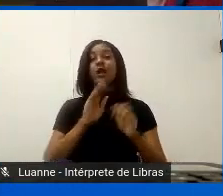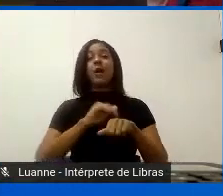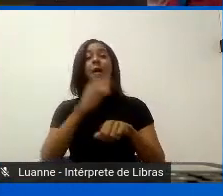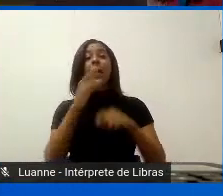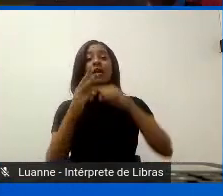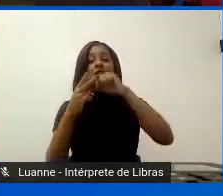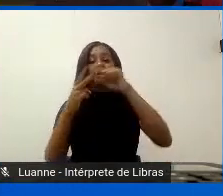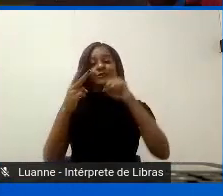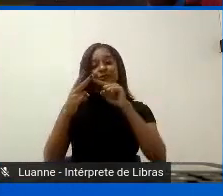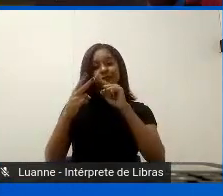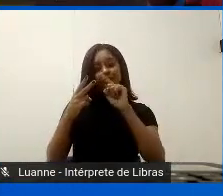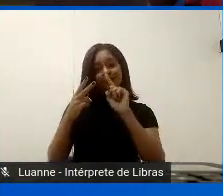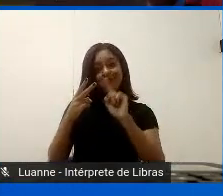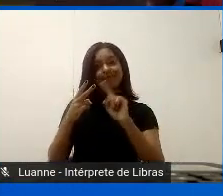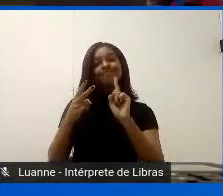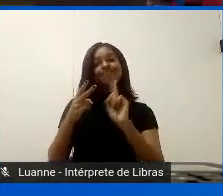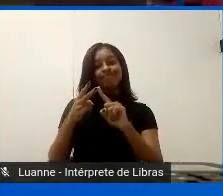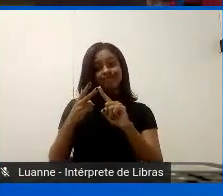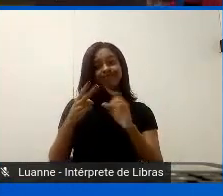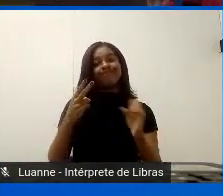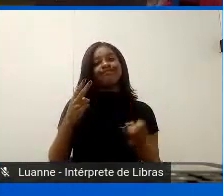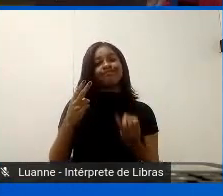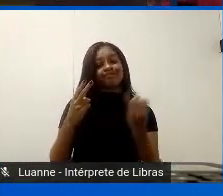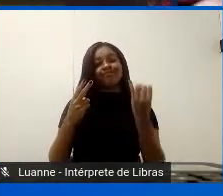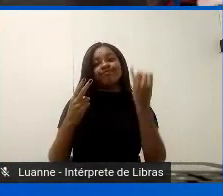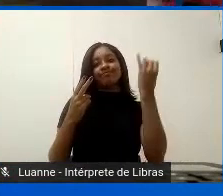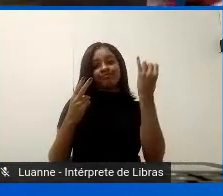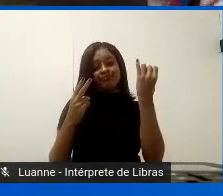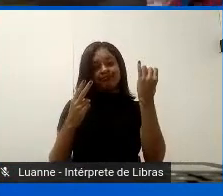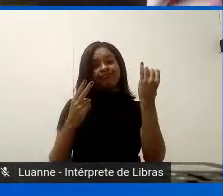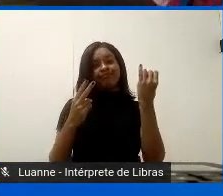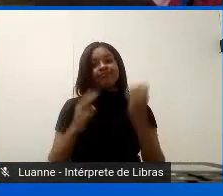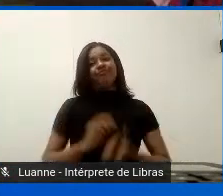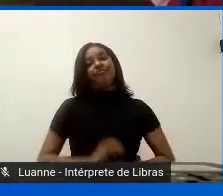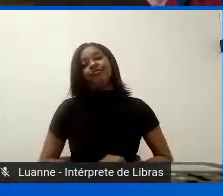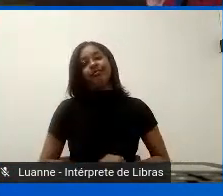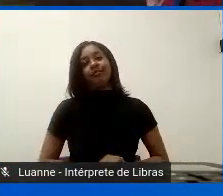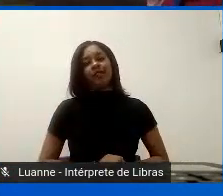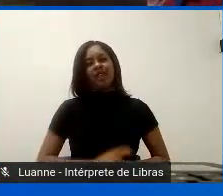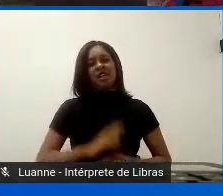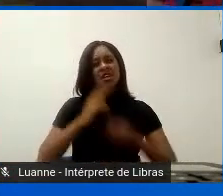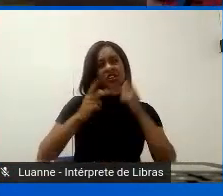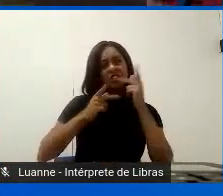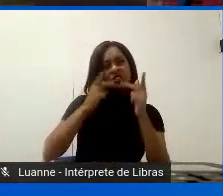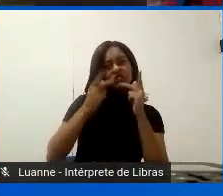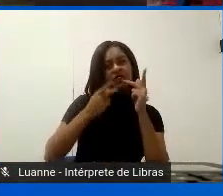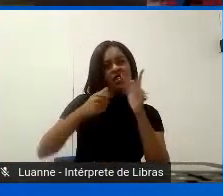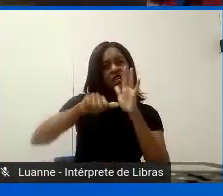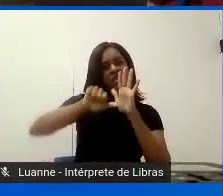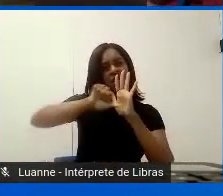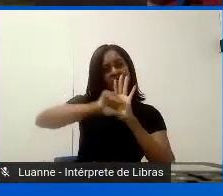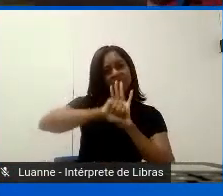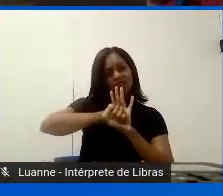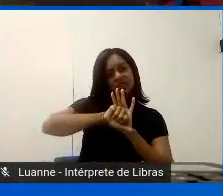que eu quero enfatizar aqui é que muitas vezes quando se fala até na terminologia alfabetização